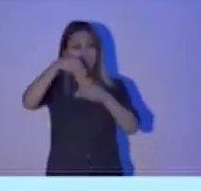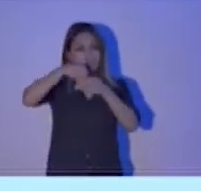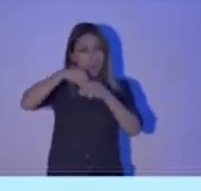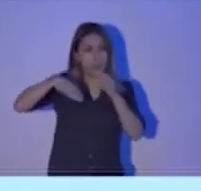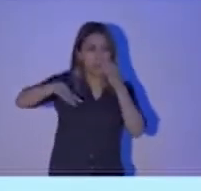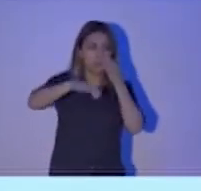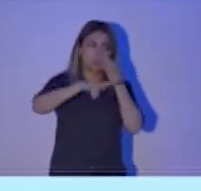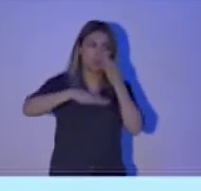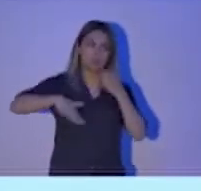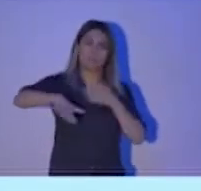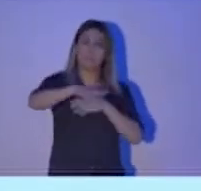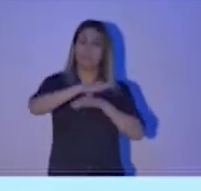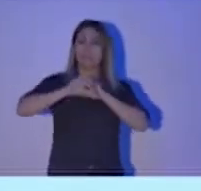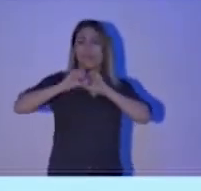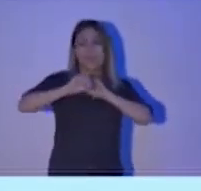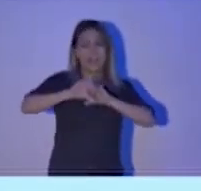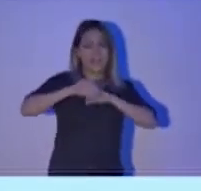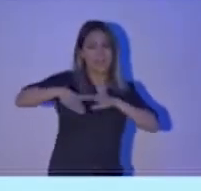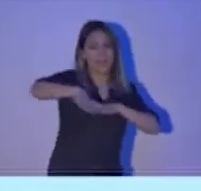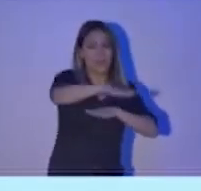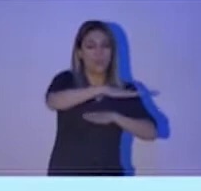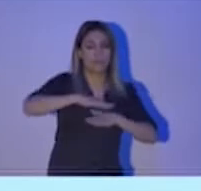Para a educação, o que dá certo...